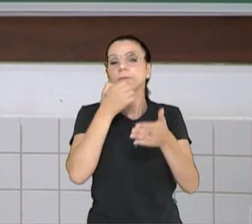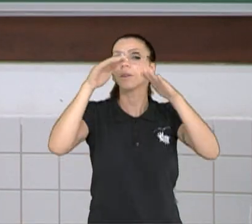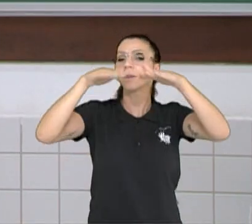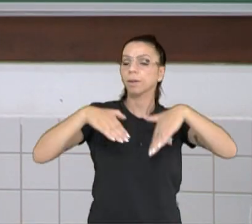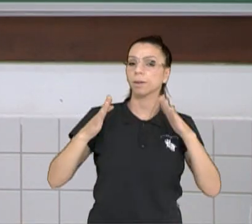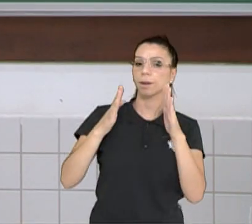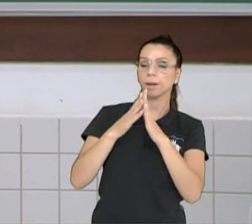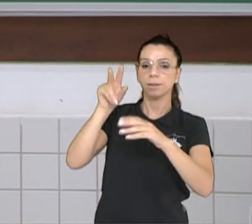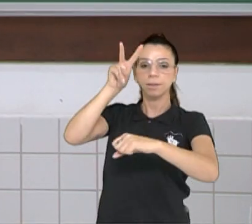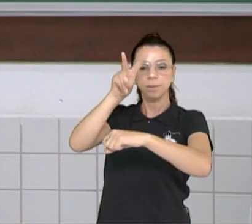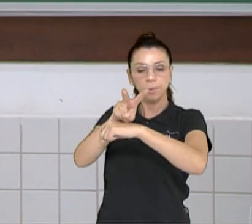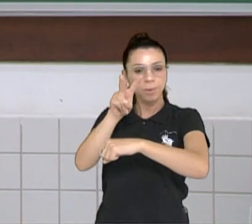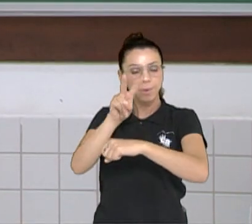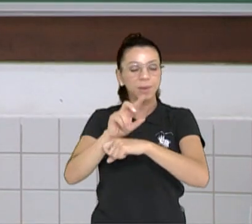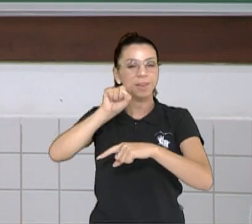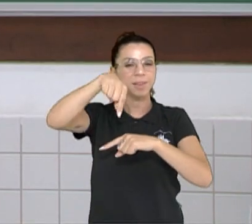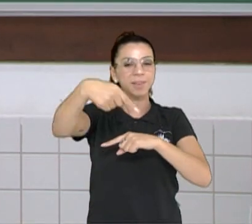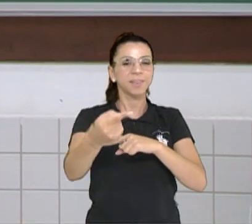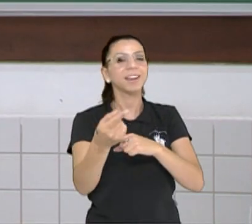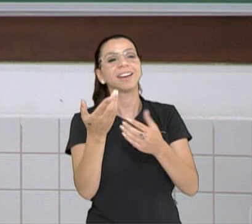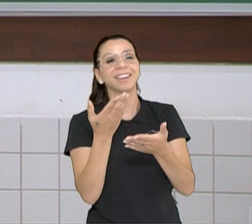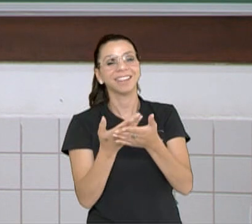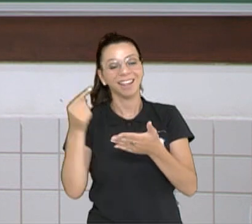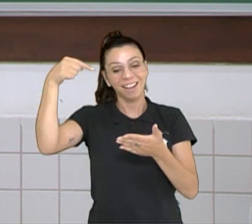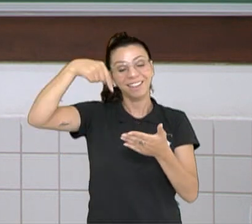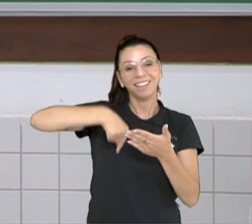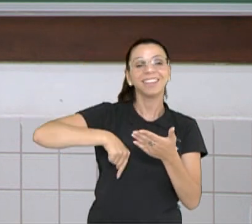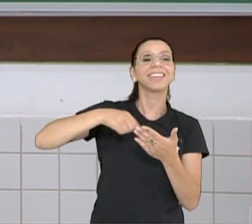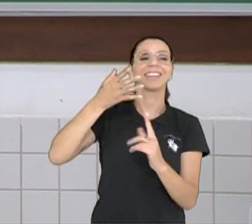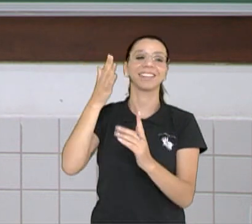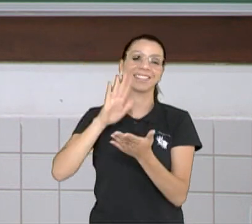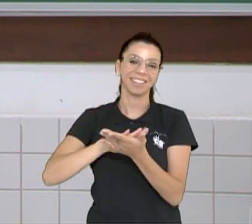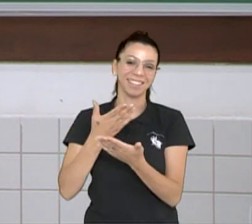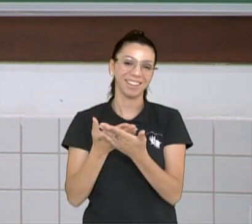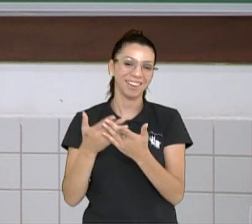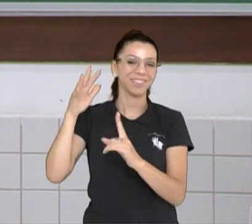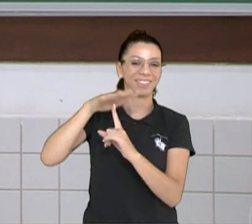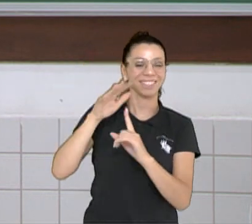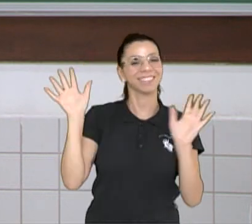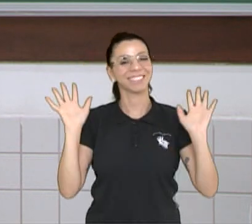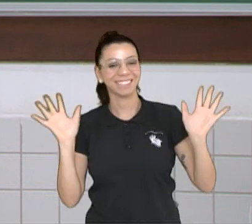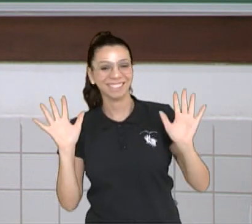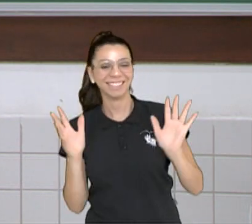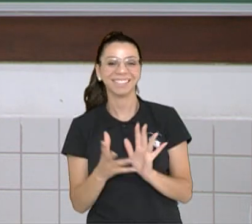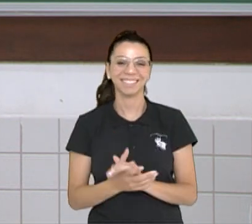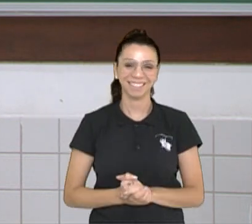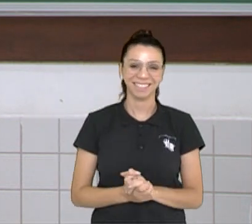casa, se cuidem e a gente se encontra na próxima aula aqui nesse mesmo lugar. Até mais!